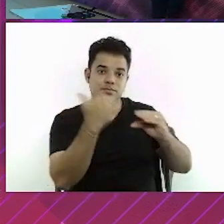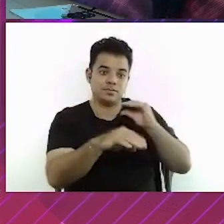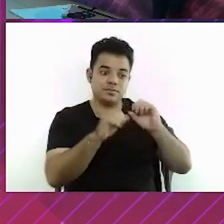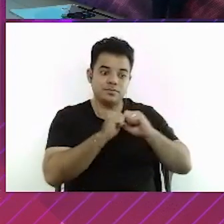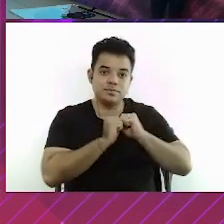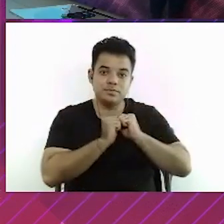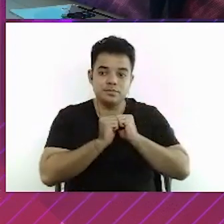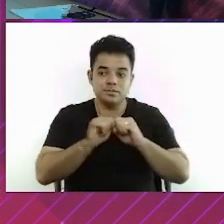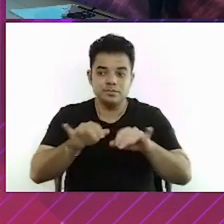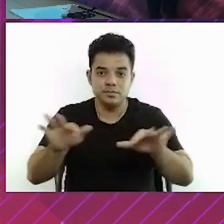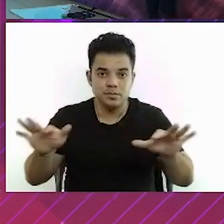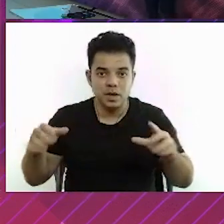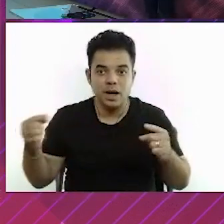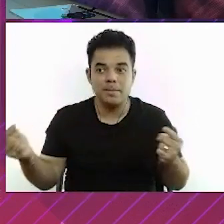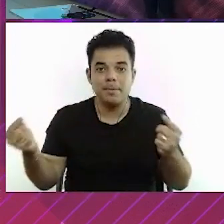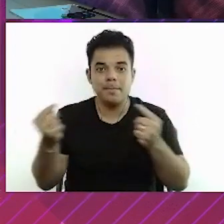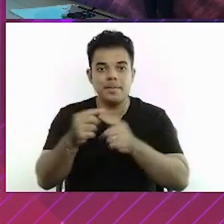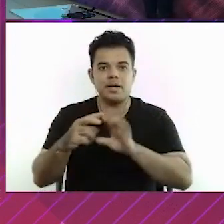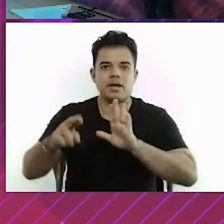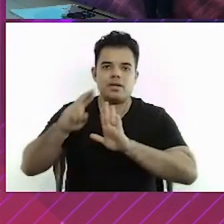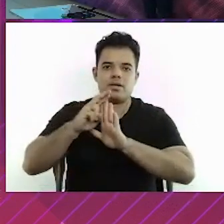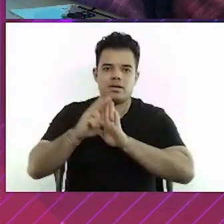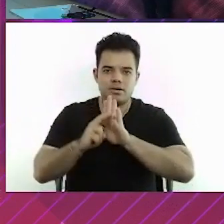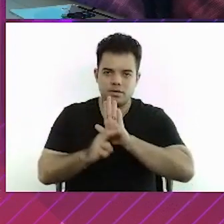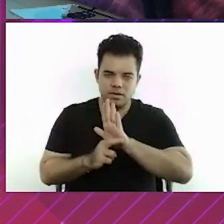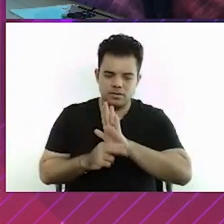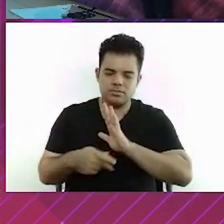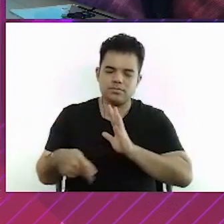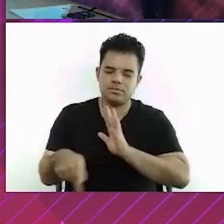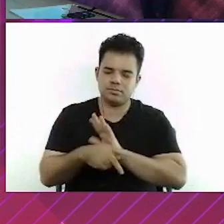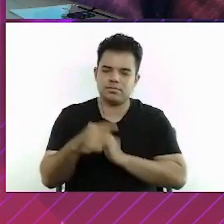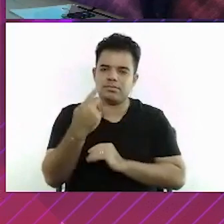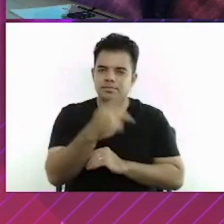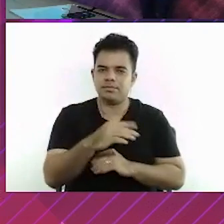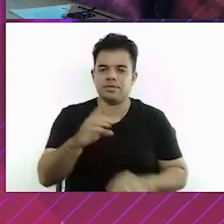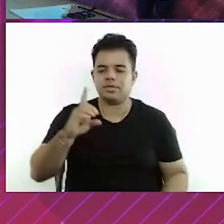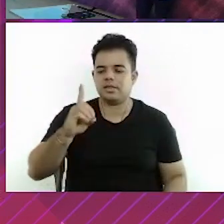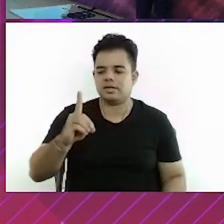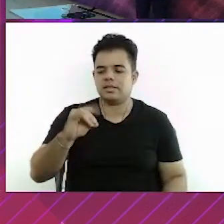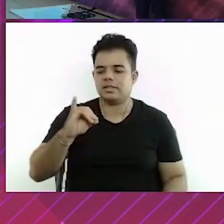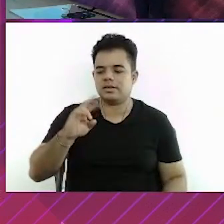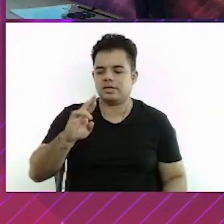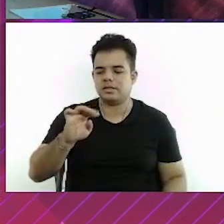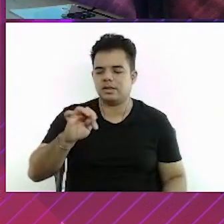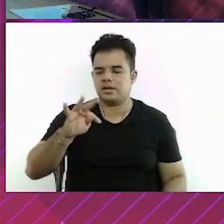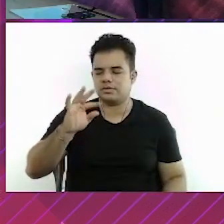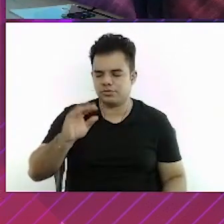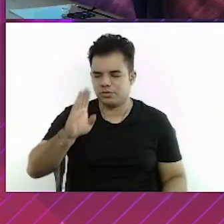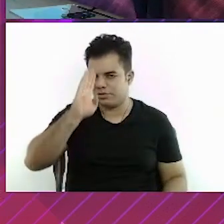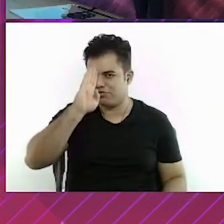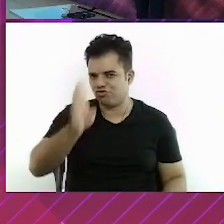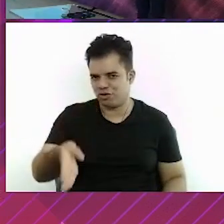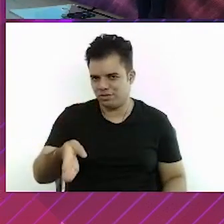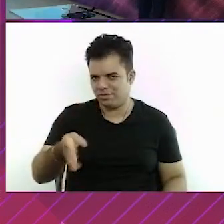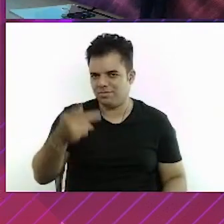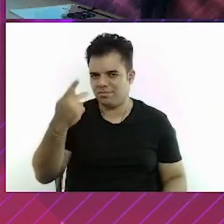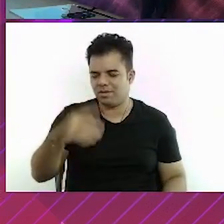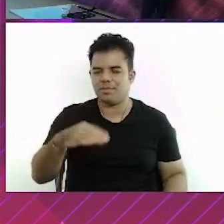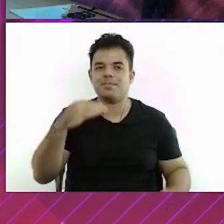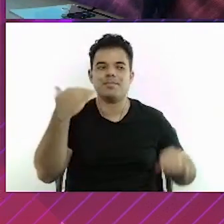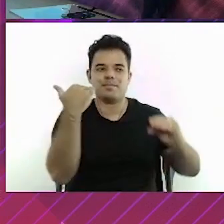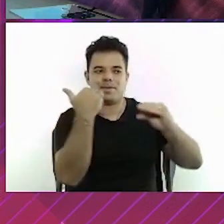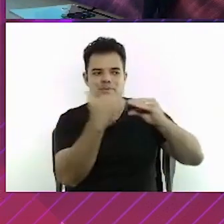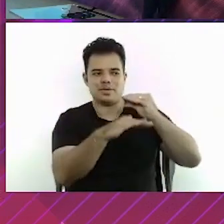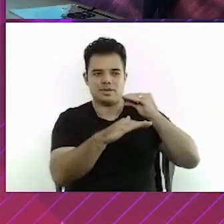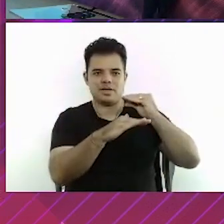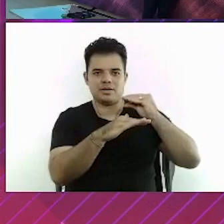estão associadas àquela Exchange específica. A Direct é direcionada, como o nome sugere. Você manda uma mensagem, ela vai para